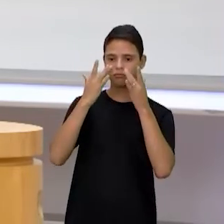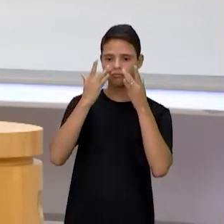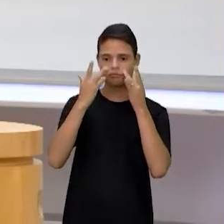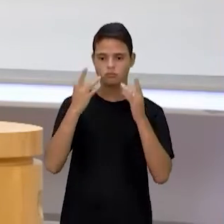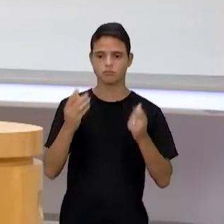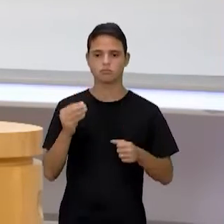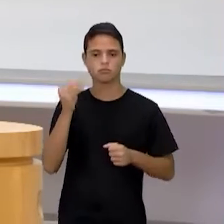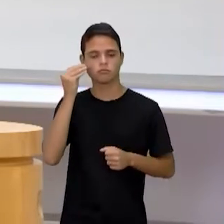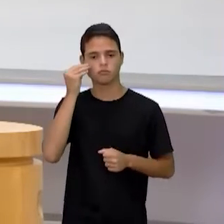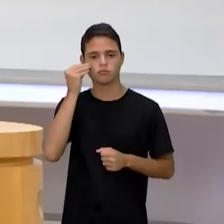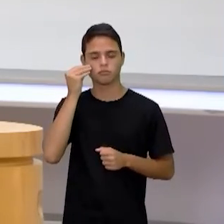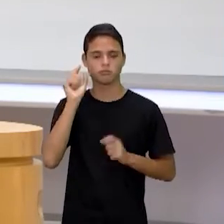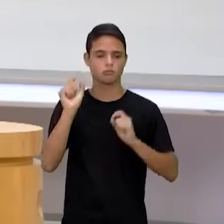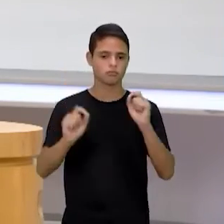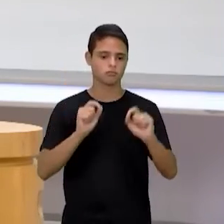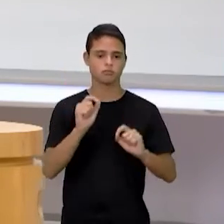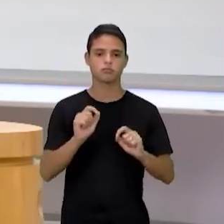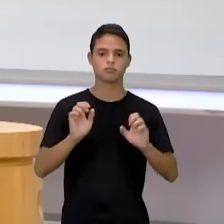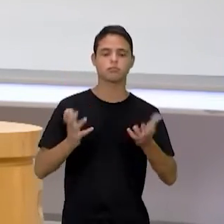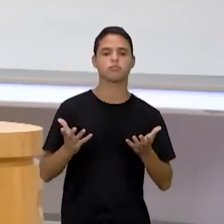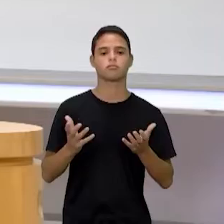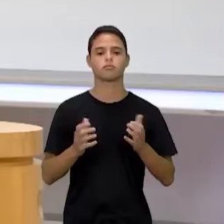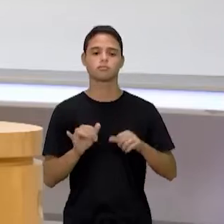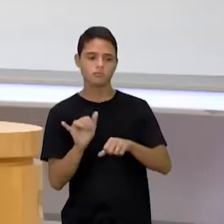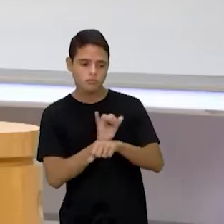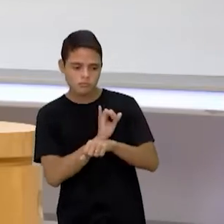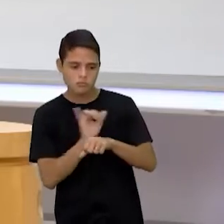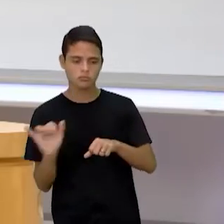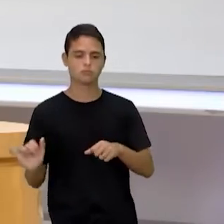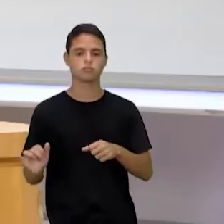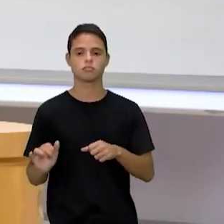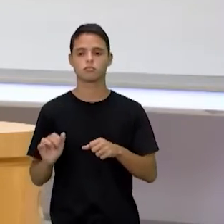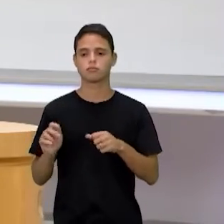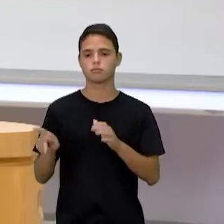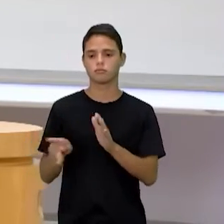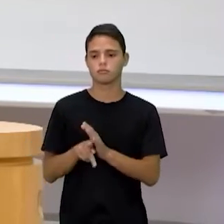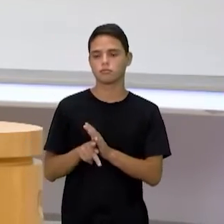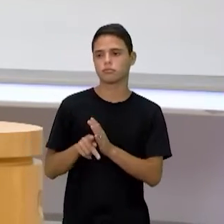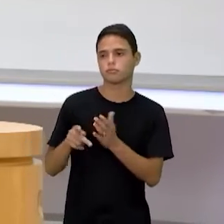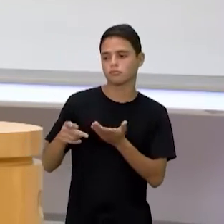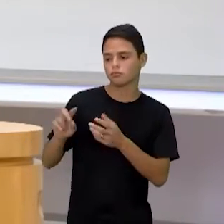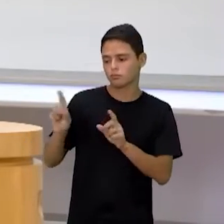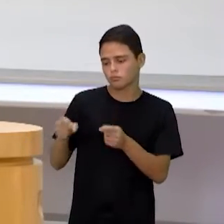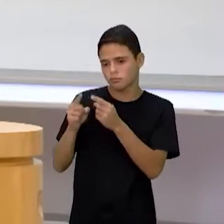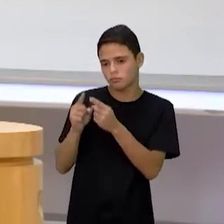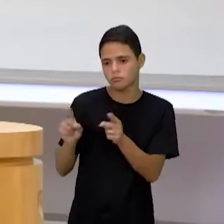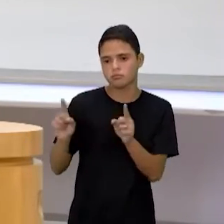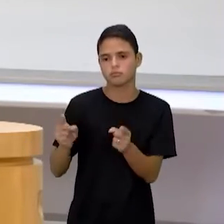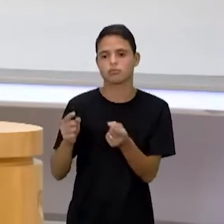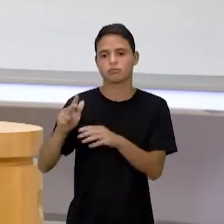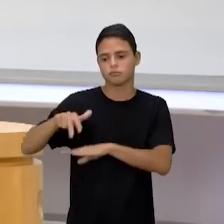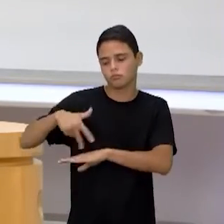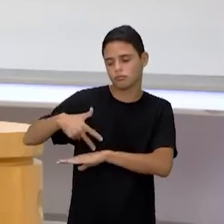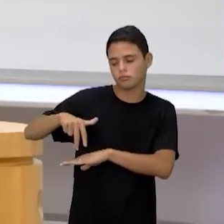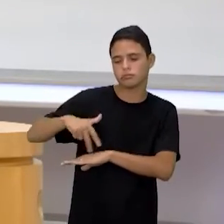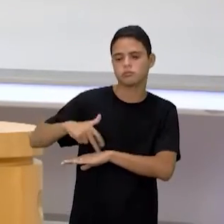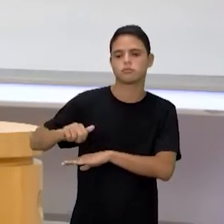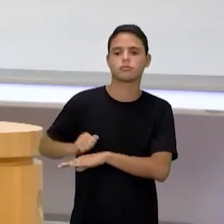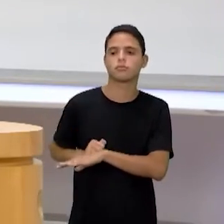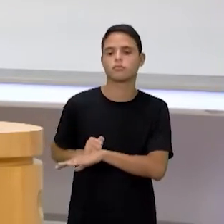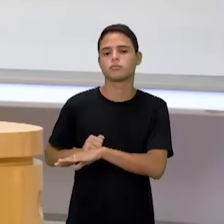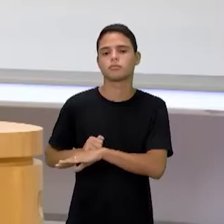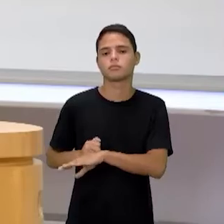tentar esboçar um esquema de coreografia, vou tentar esboçar os figurinos da minha peça e, claro, né,